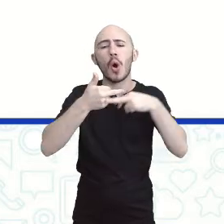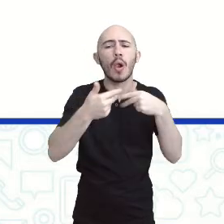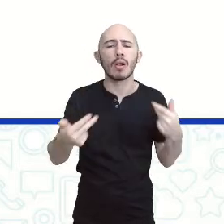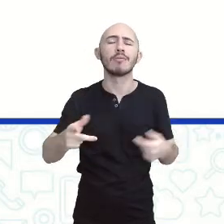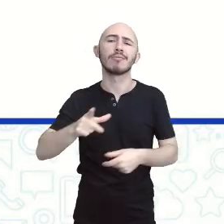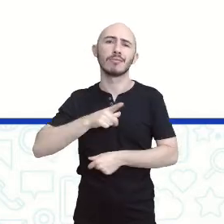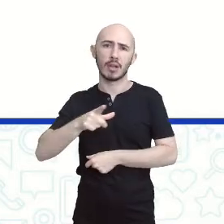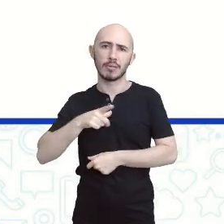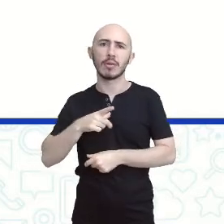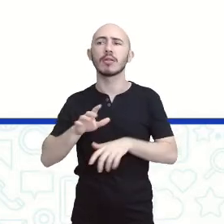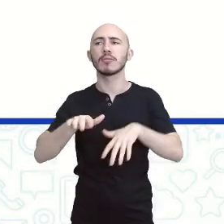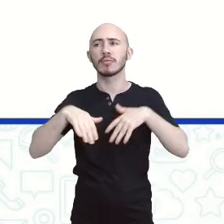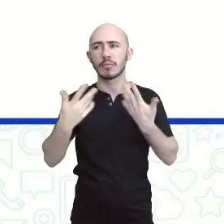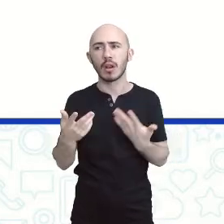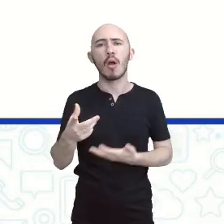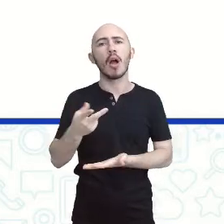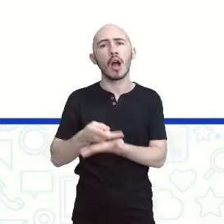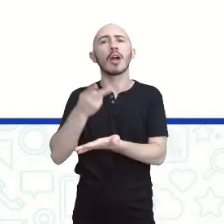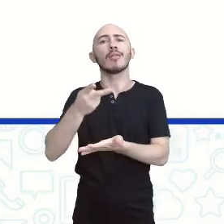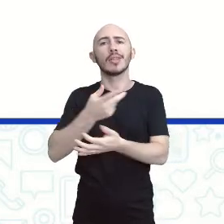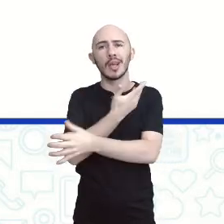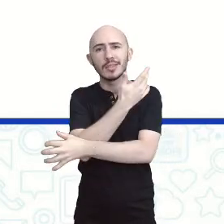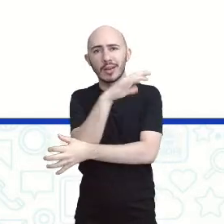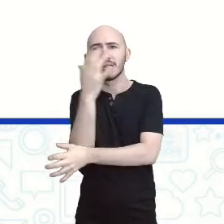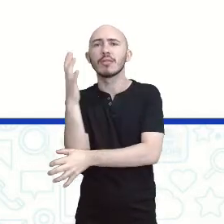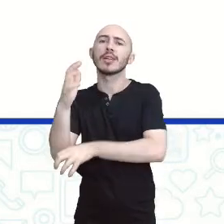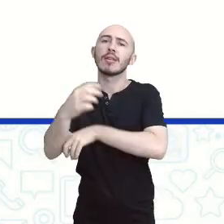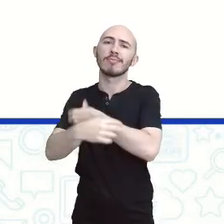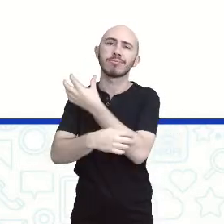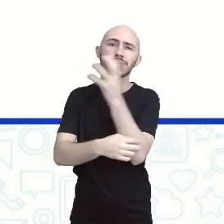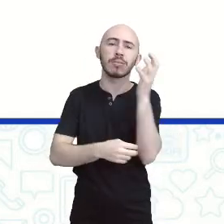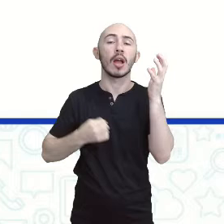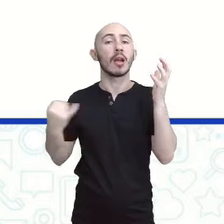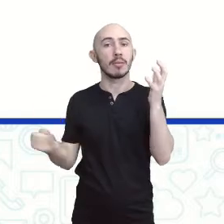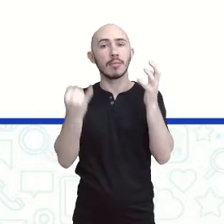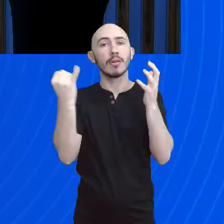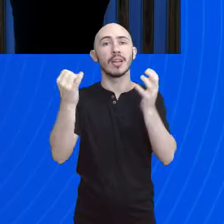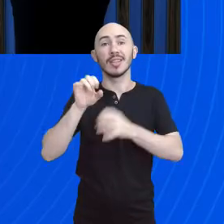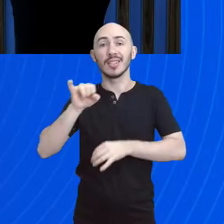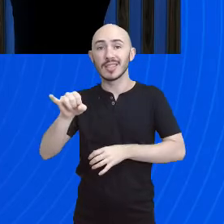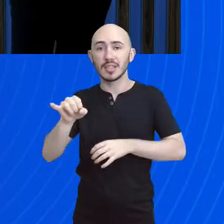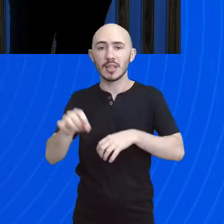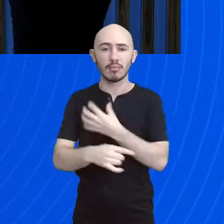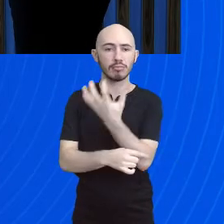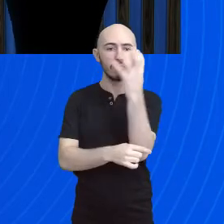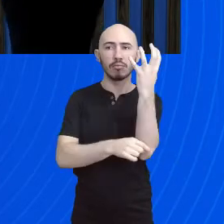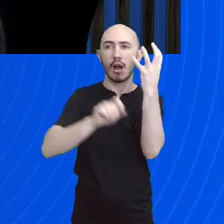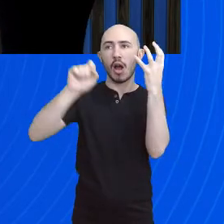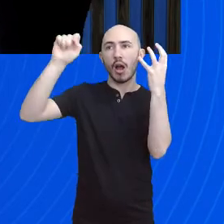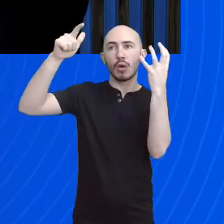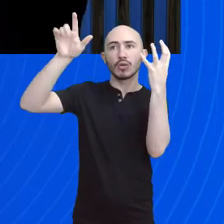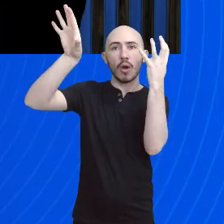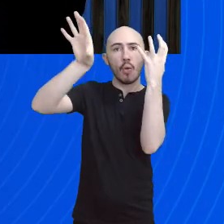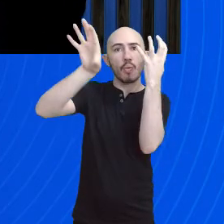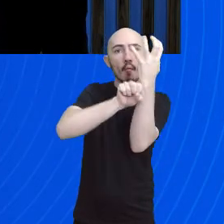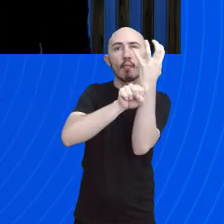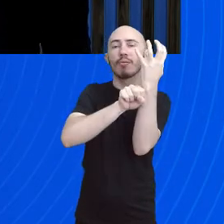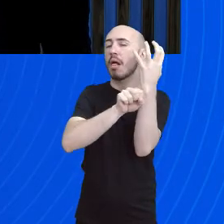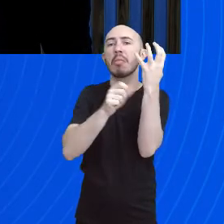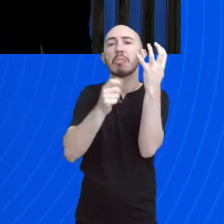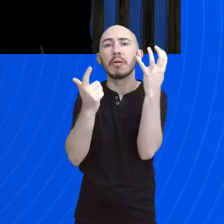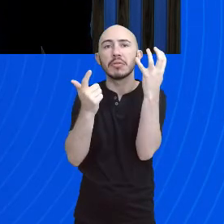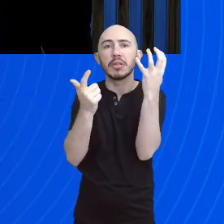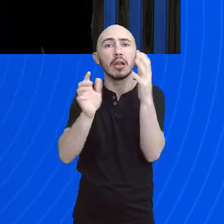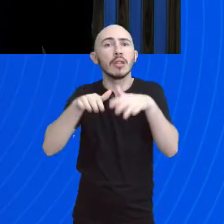que ocorre na natureza muito importante. Por quê? Sem a fotossíntese, não existe o quê?